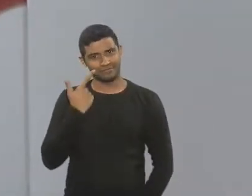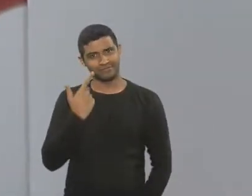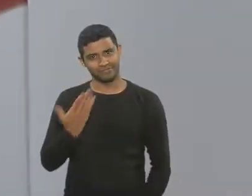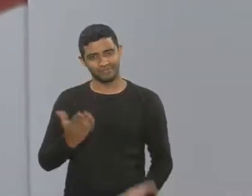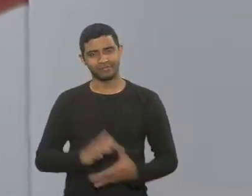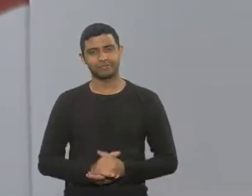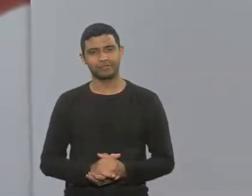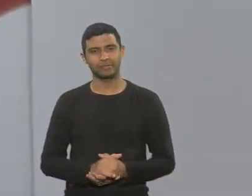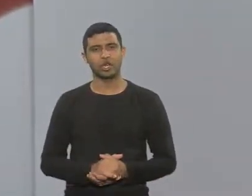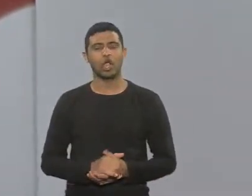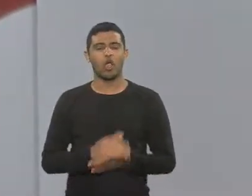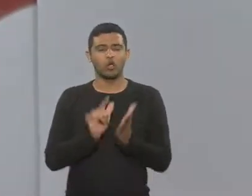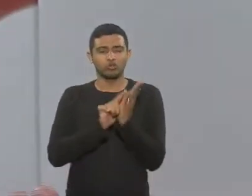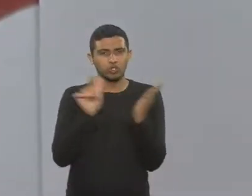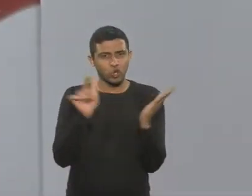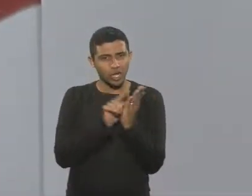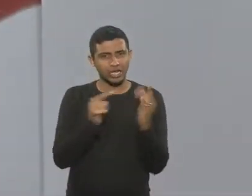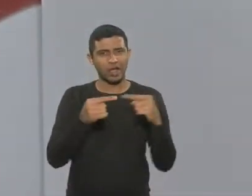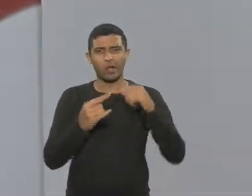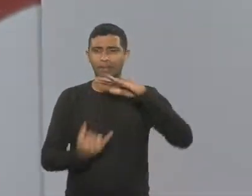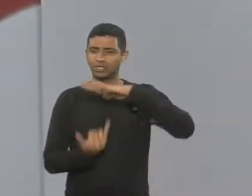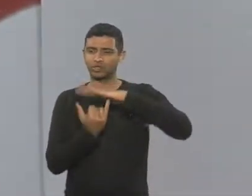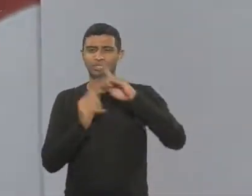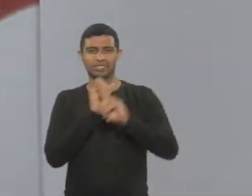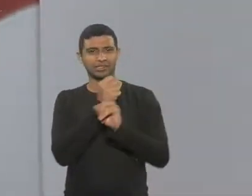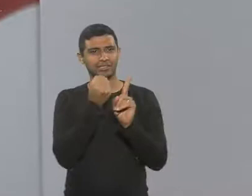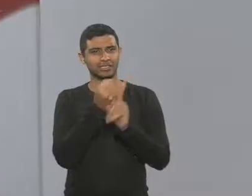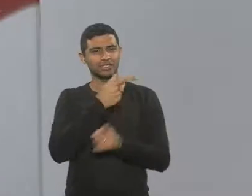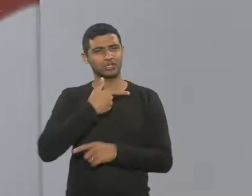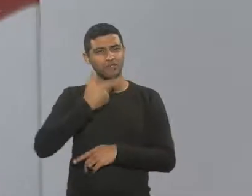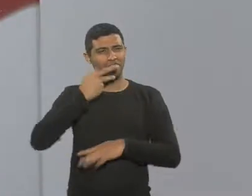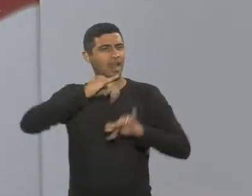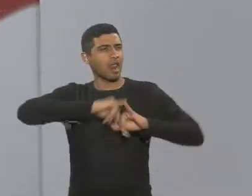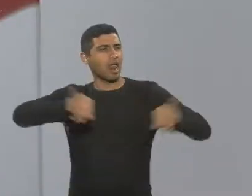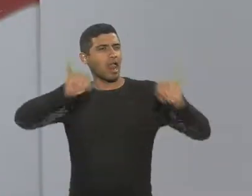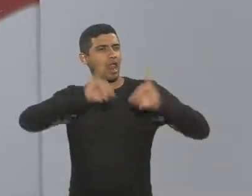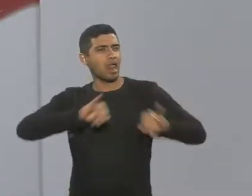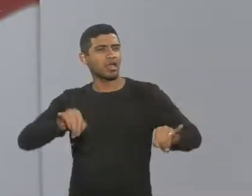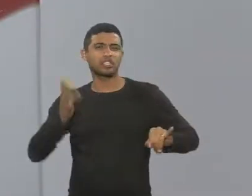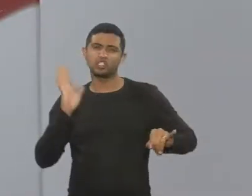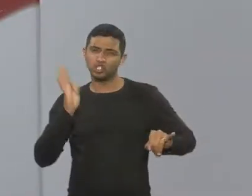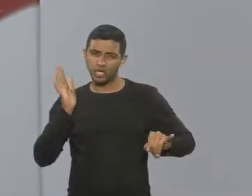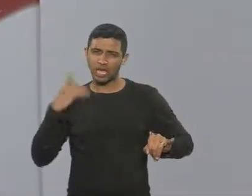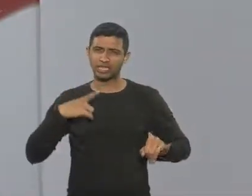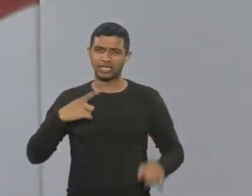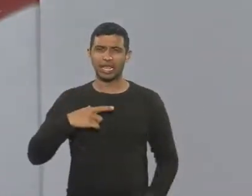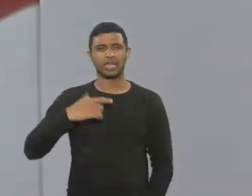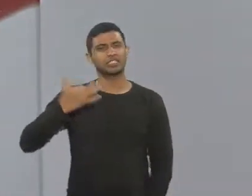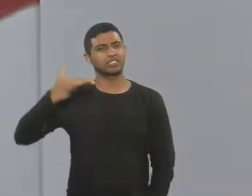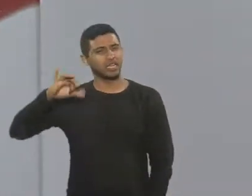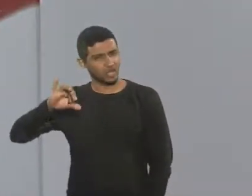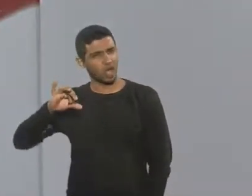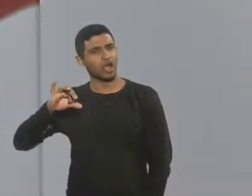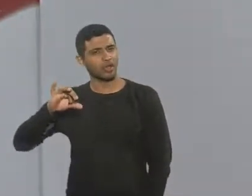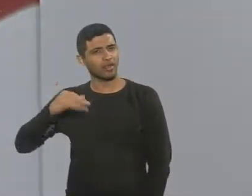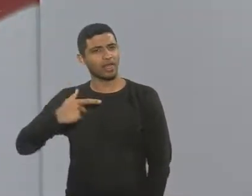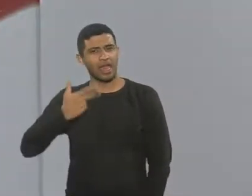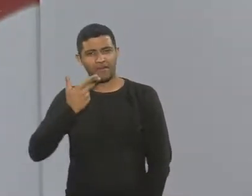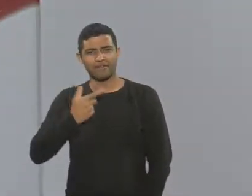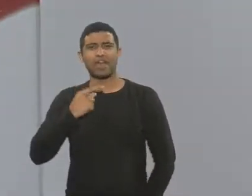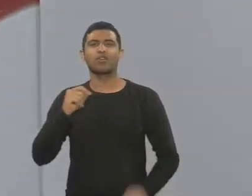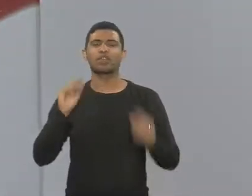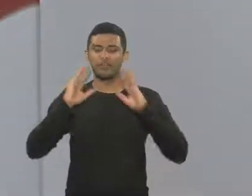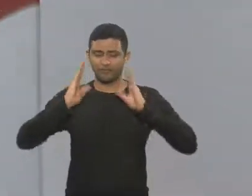jornalismo é uma instituição social, isso que a gente chama de notícia e reportagem aparece no século XIX, voltado, assim, muito ligado à